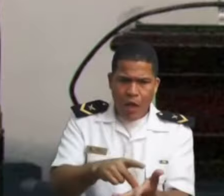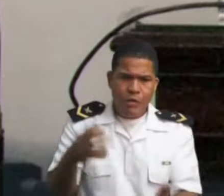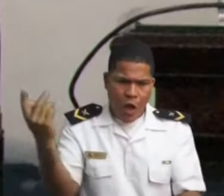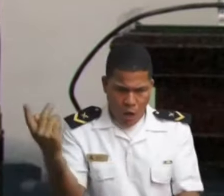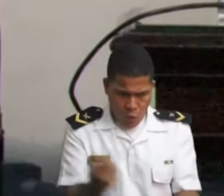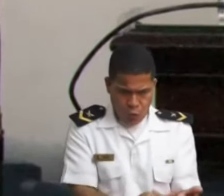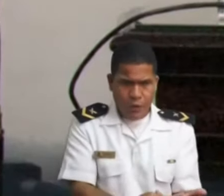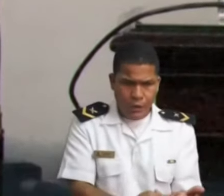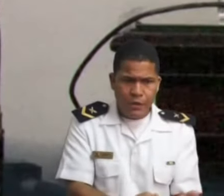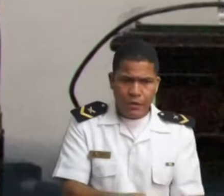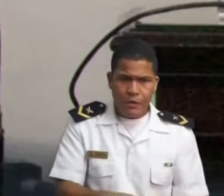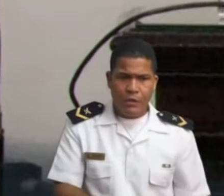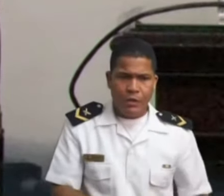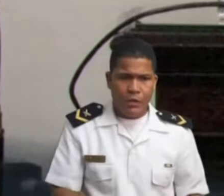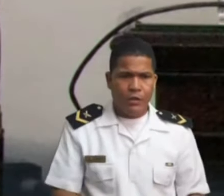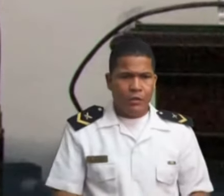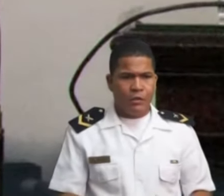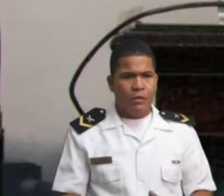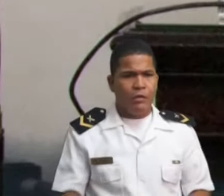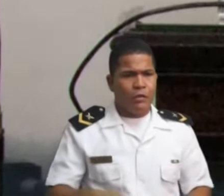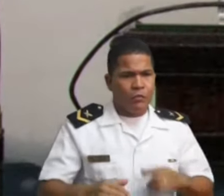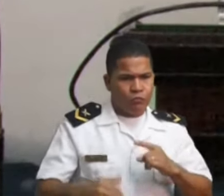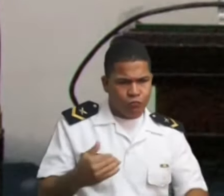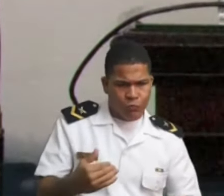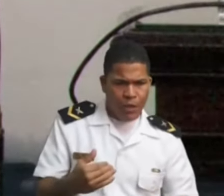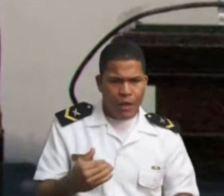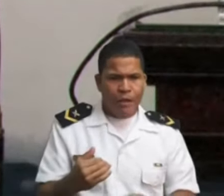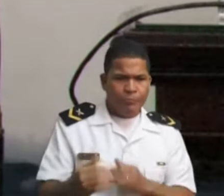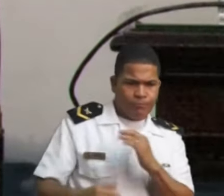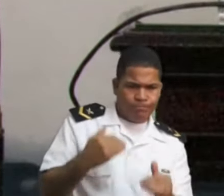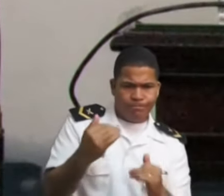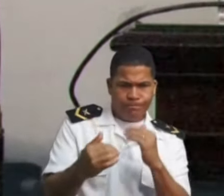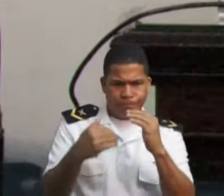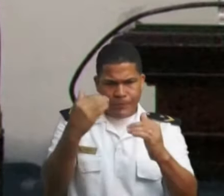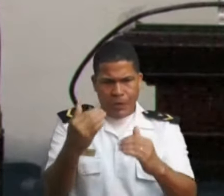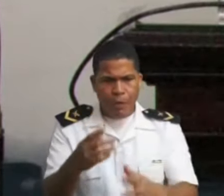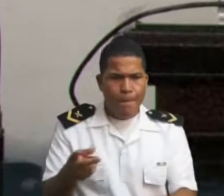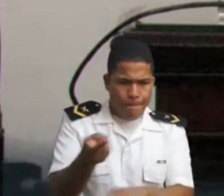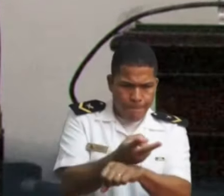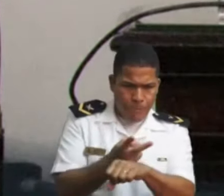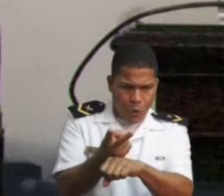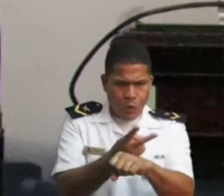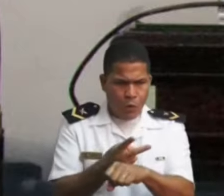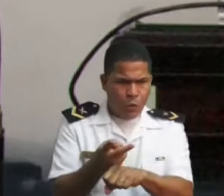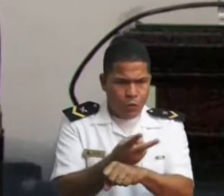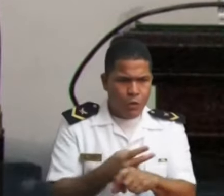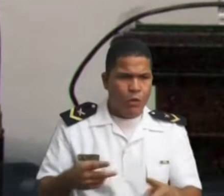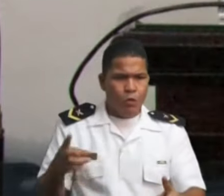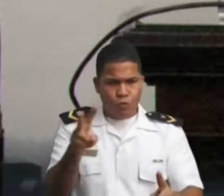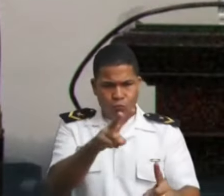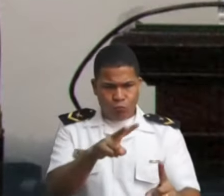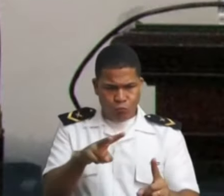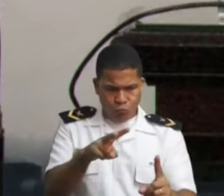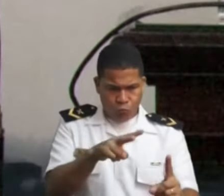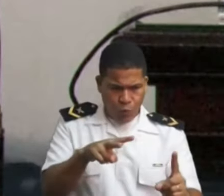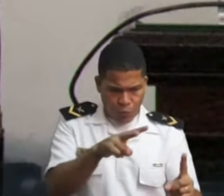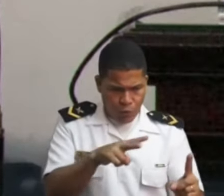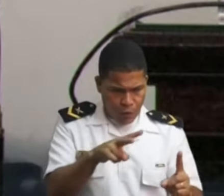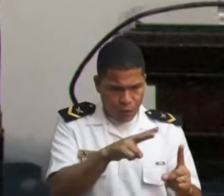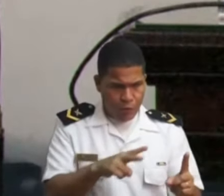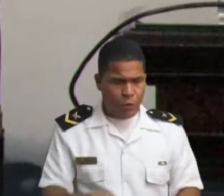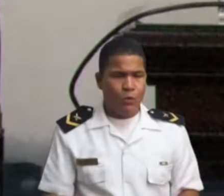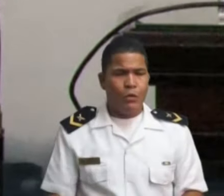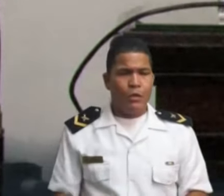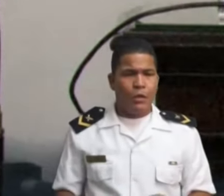e valendo-se, nesse desiderato, da livre convicção dos seus procuradores, como um princípio imutável para